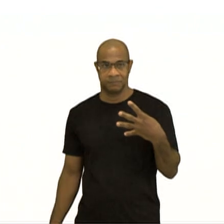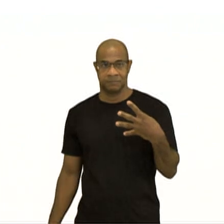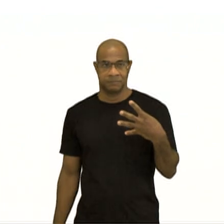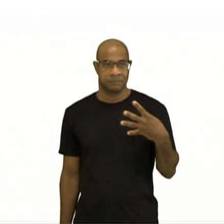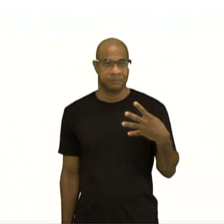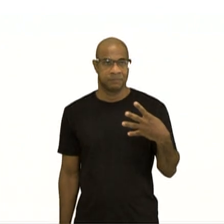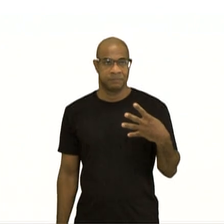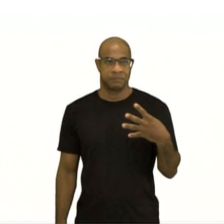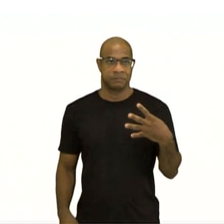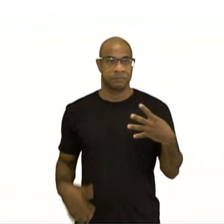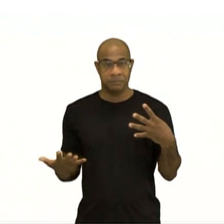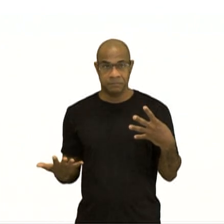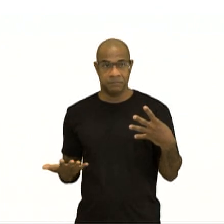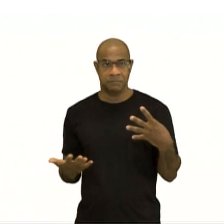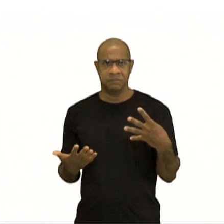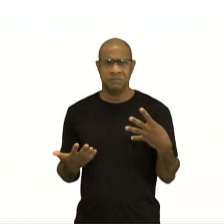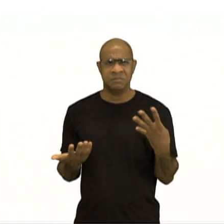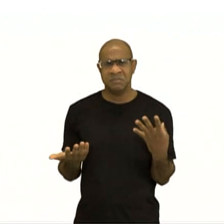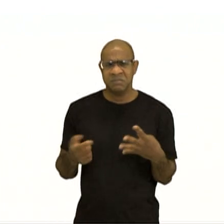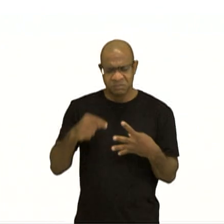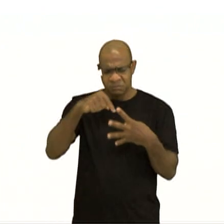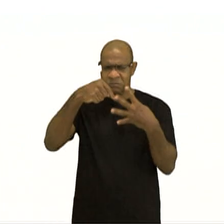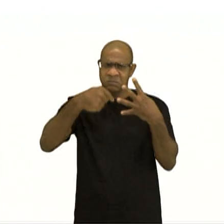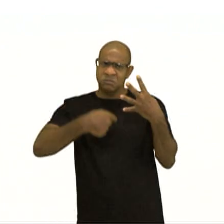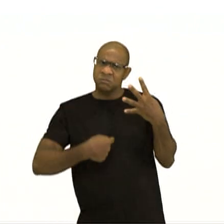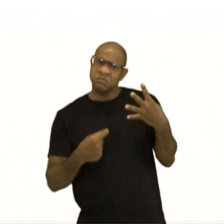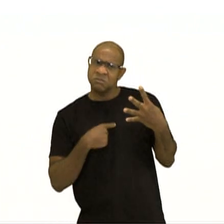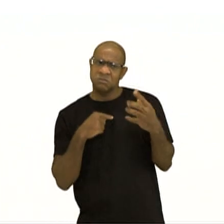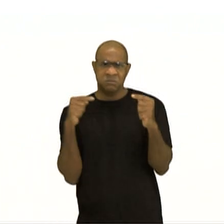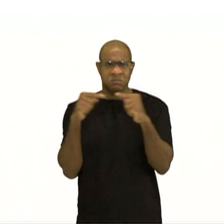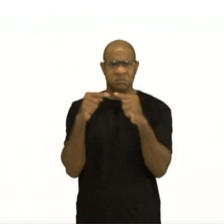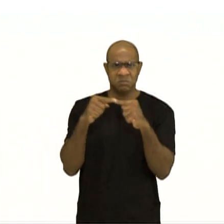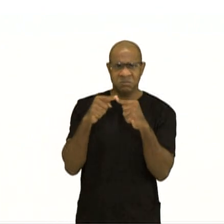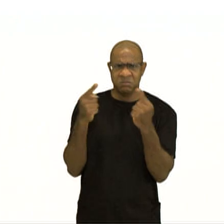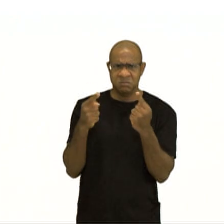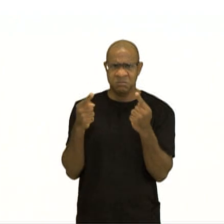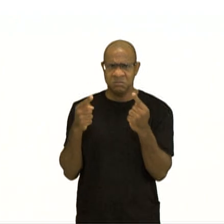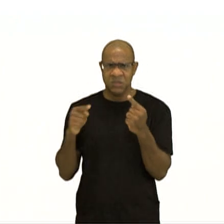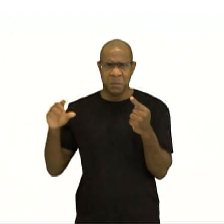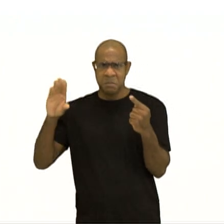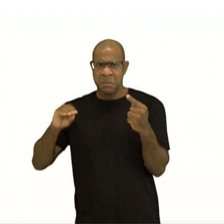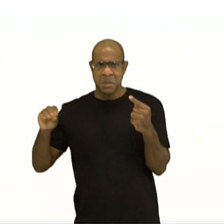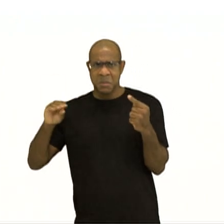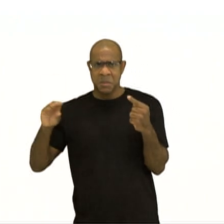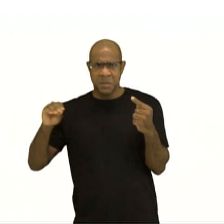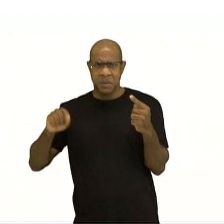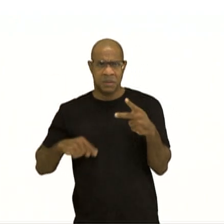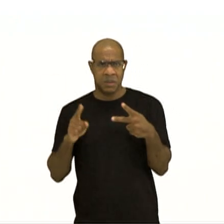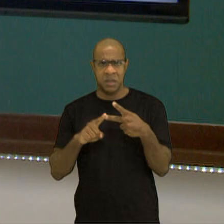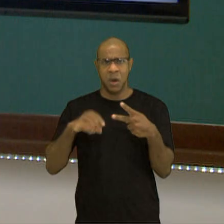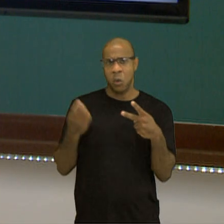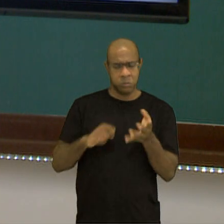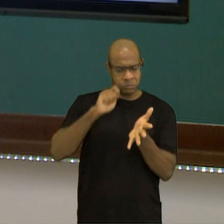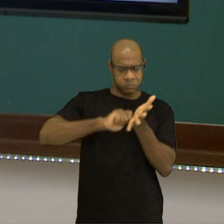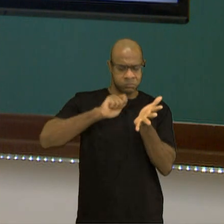more informal, use of repetition as a way of giving